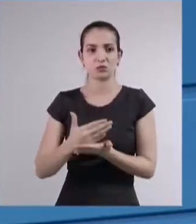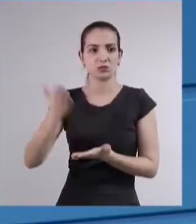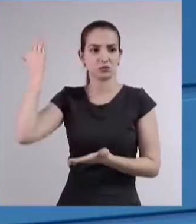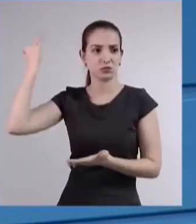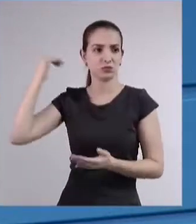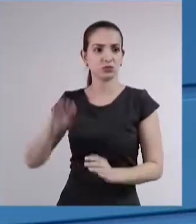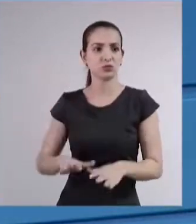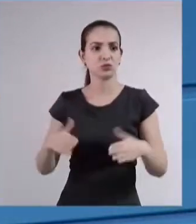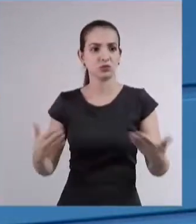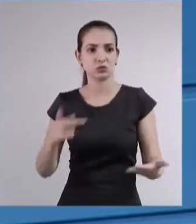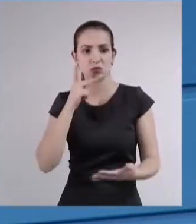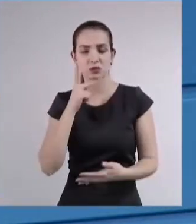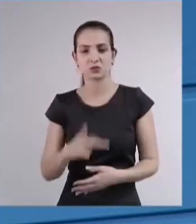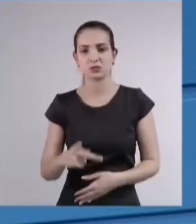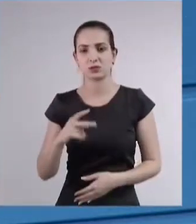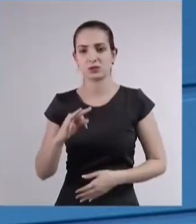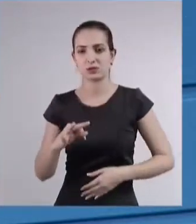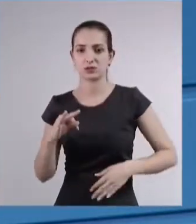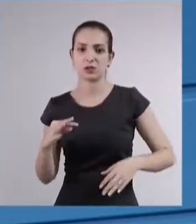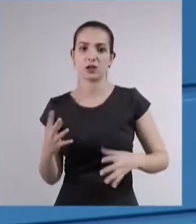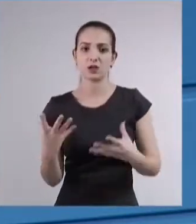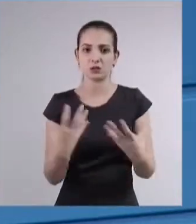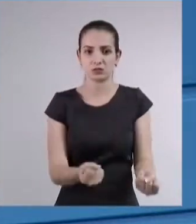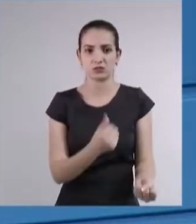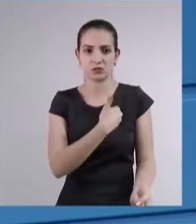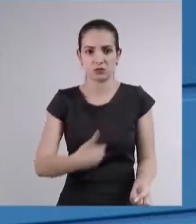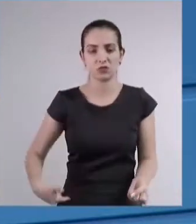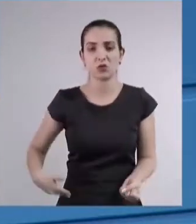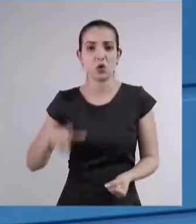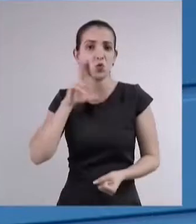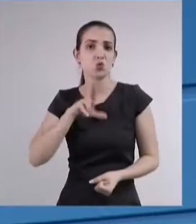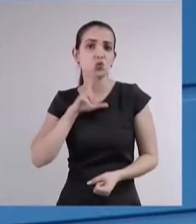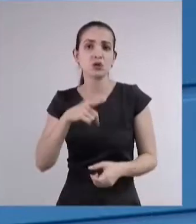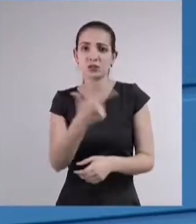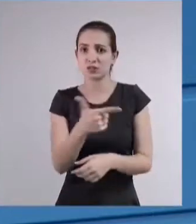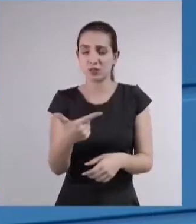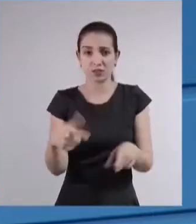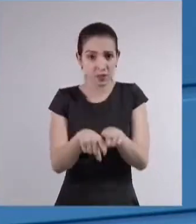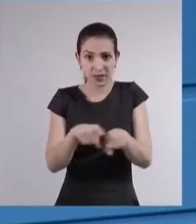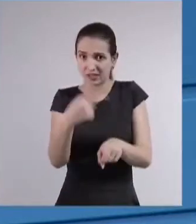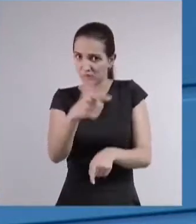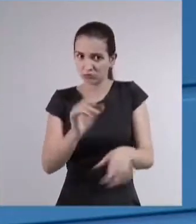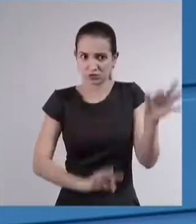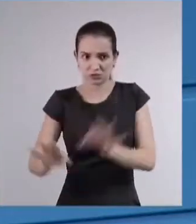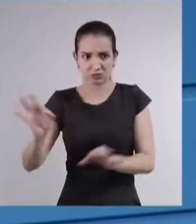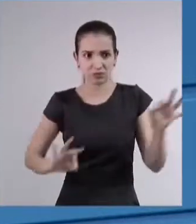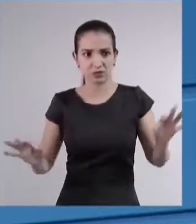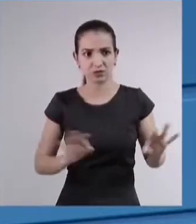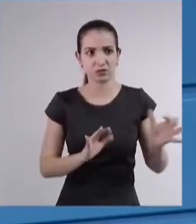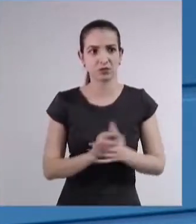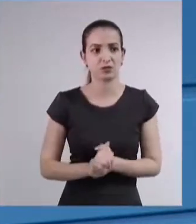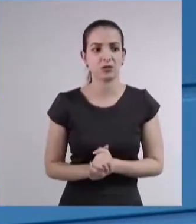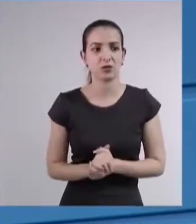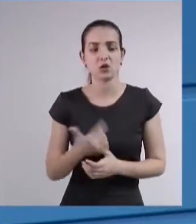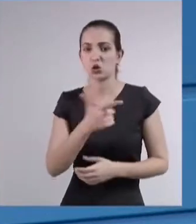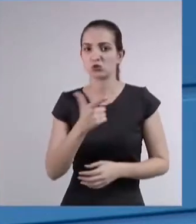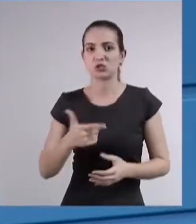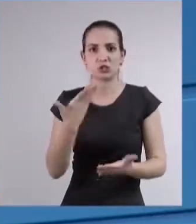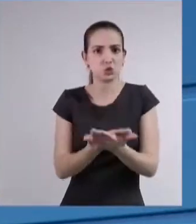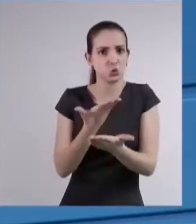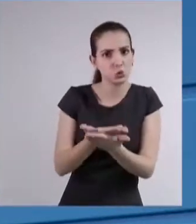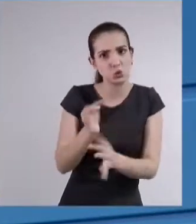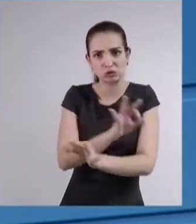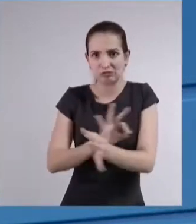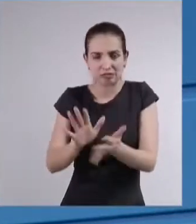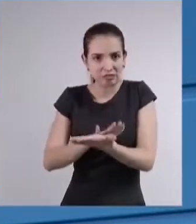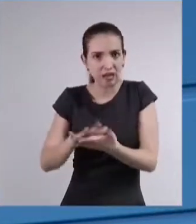quando o PT assumiu a presidência. O Lula também não tinha um semi-analfabeto, não tinha preparação alguma. E aí montou uma equipe para presidir o país, para tocar a